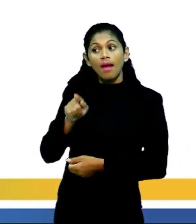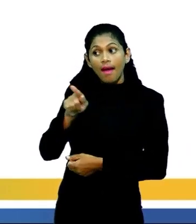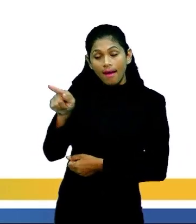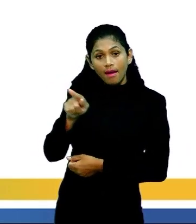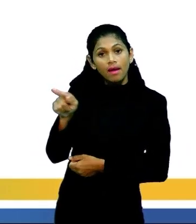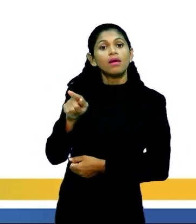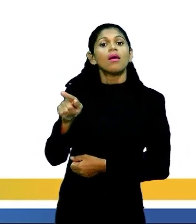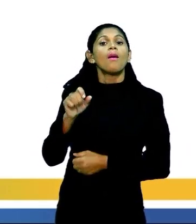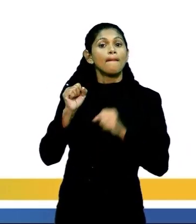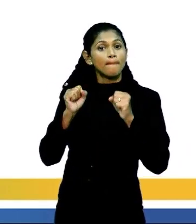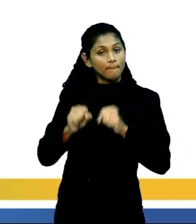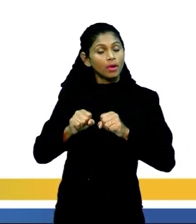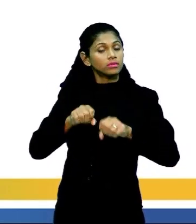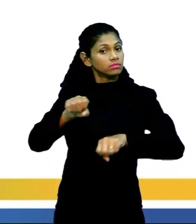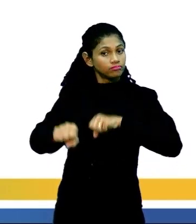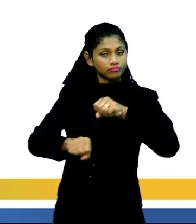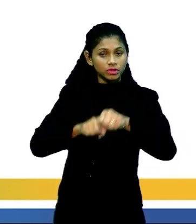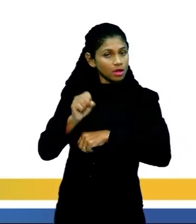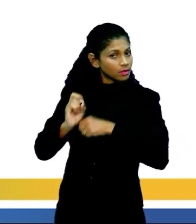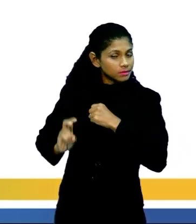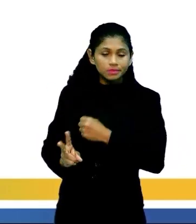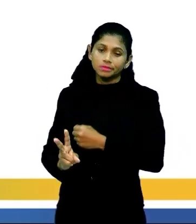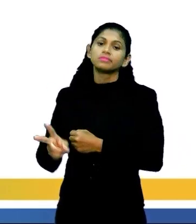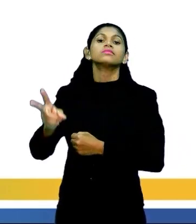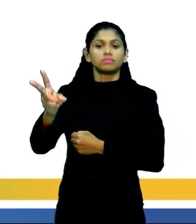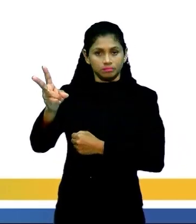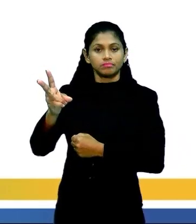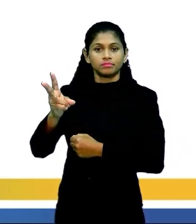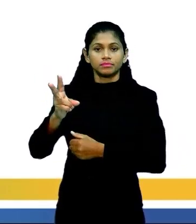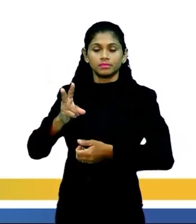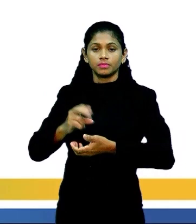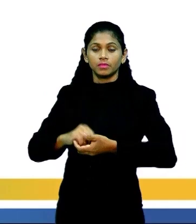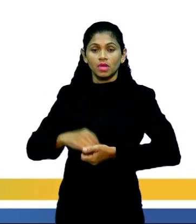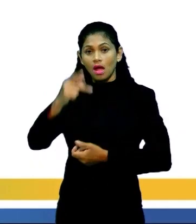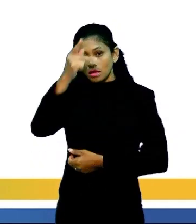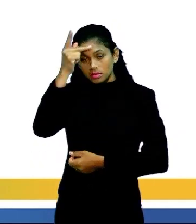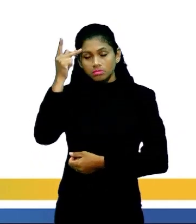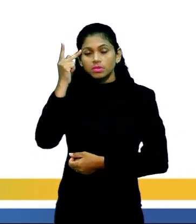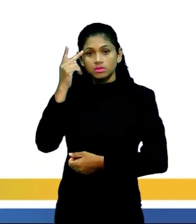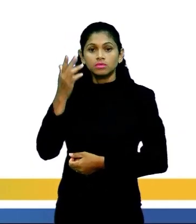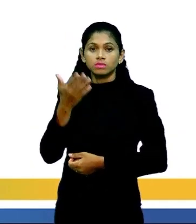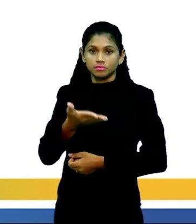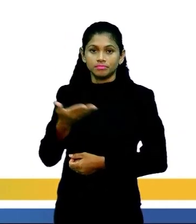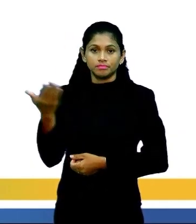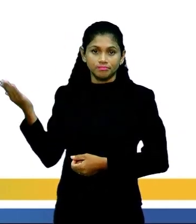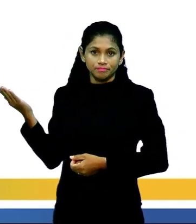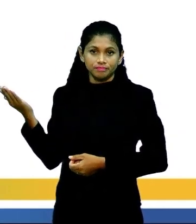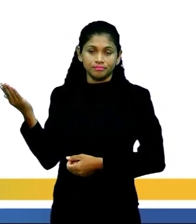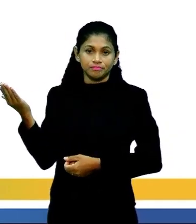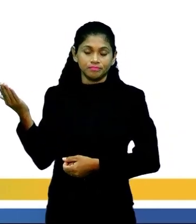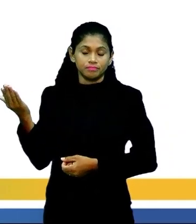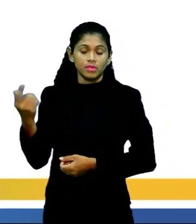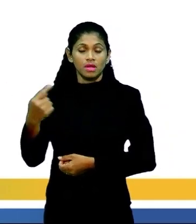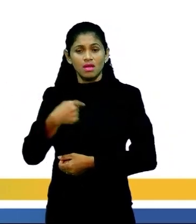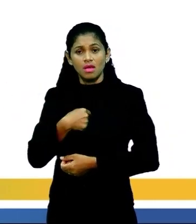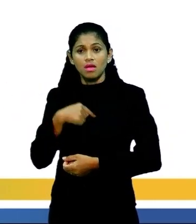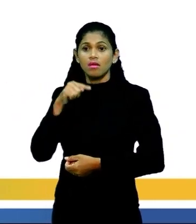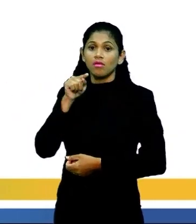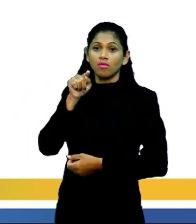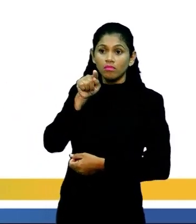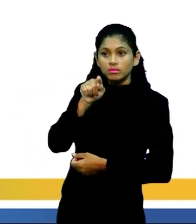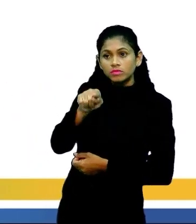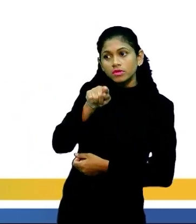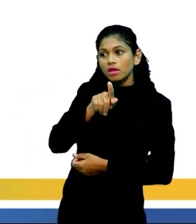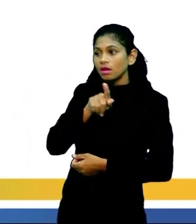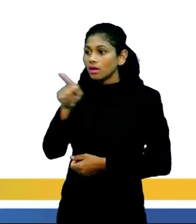de bicicleta, e assim por diante, ok? São as pessoas do discurso. Eu, você,